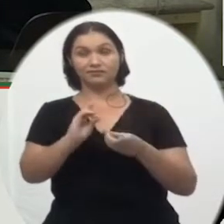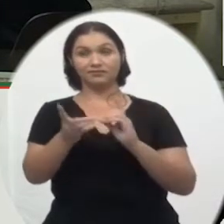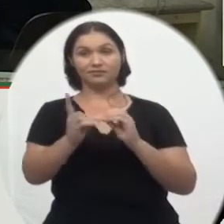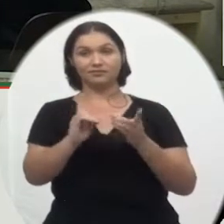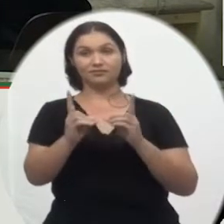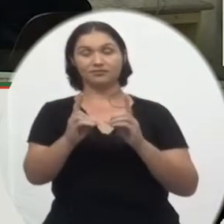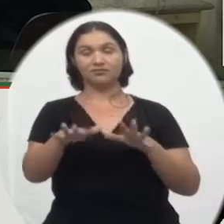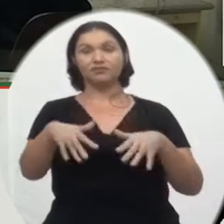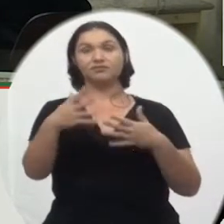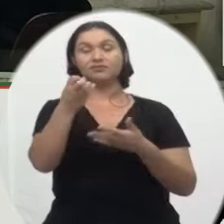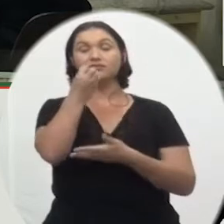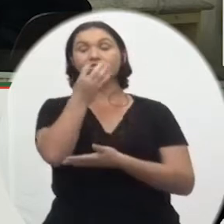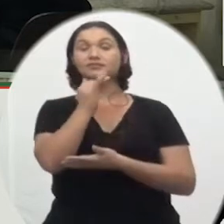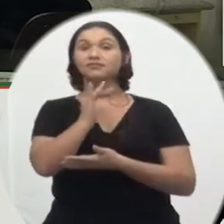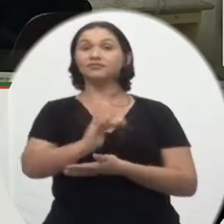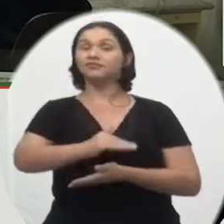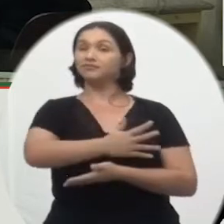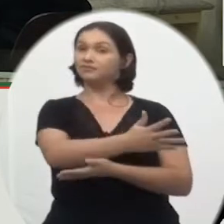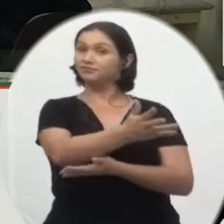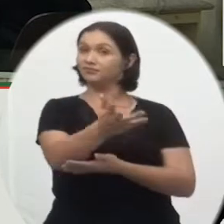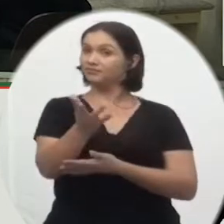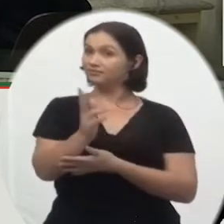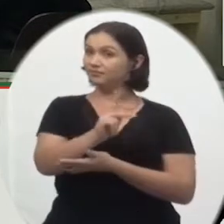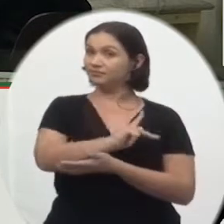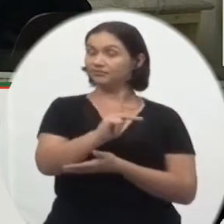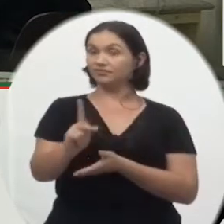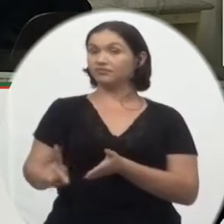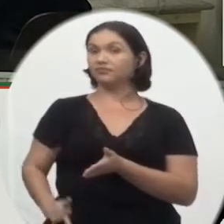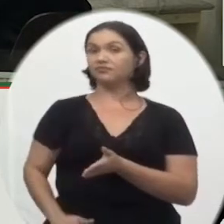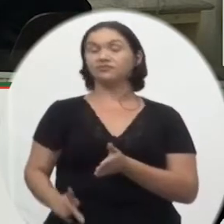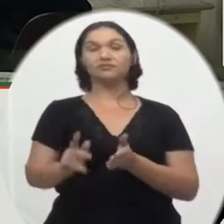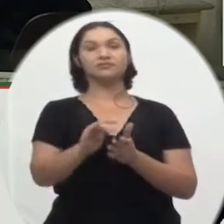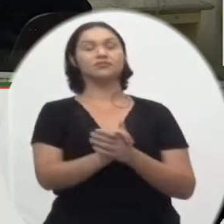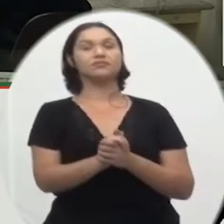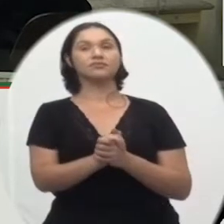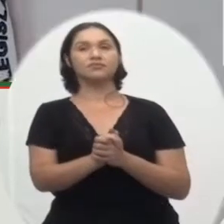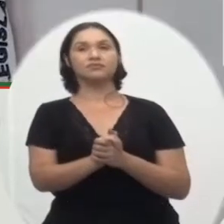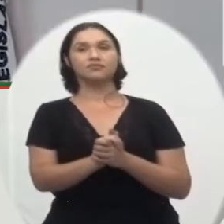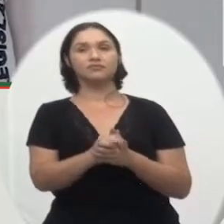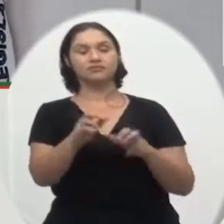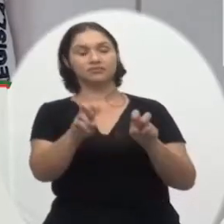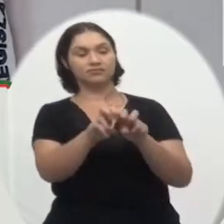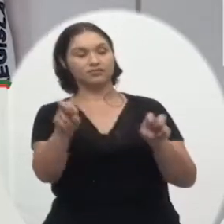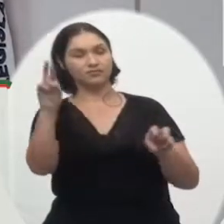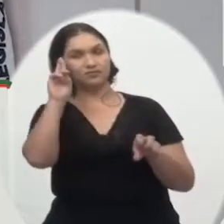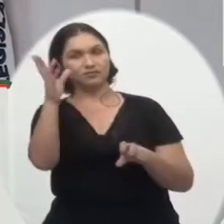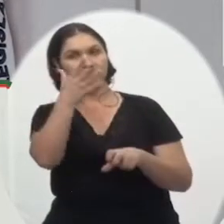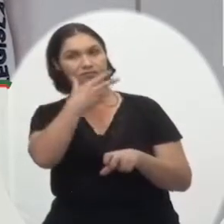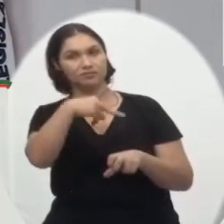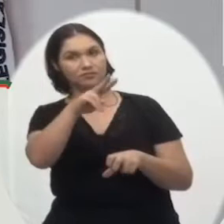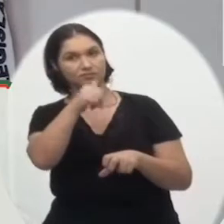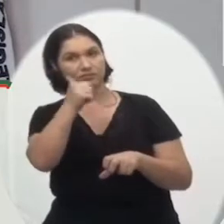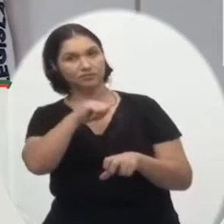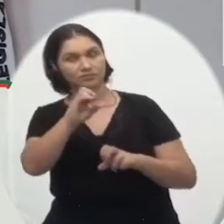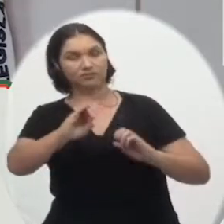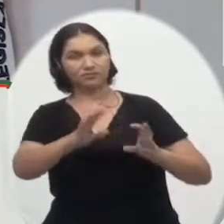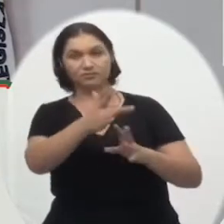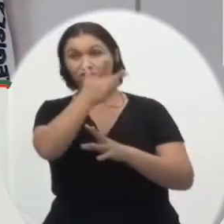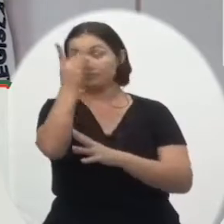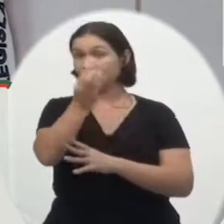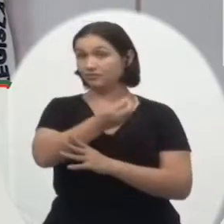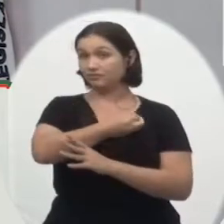Boa noite, boa tarde a todos. Senhor presidente, demais membros da mesa, vereadoras, vereadores, todos que aqui estão